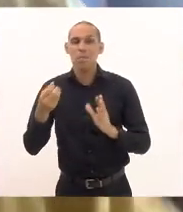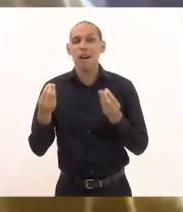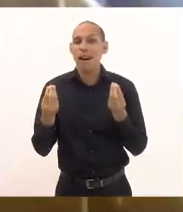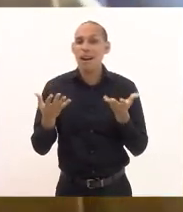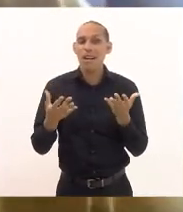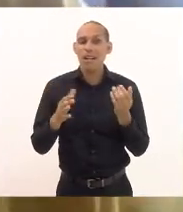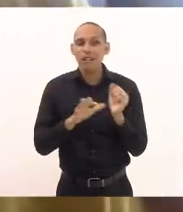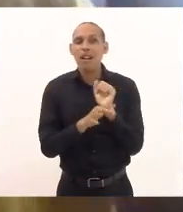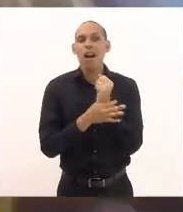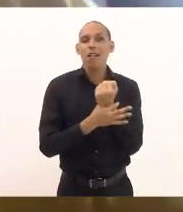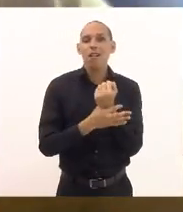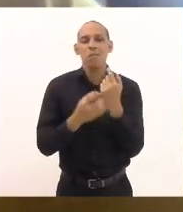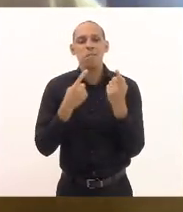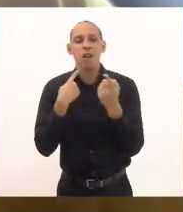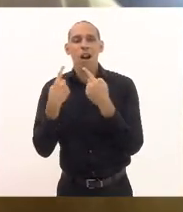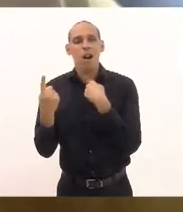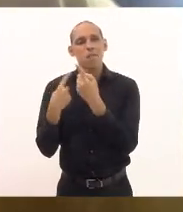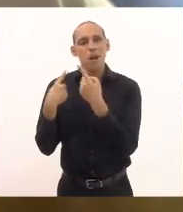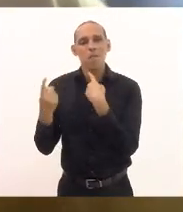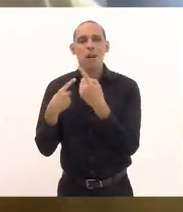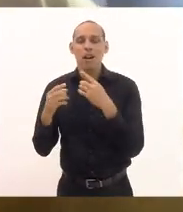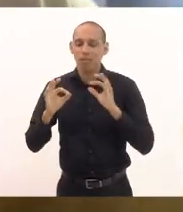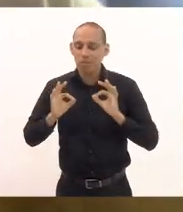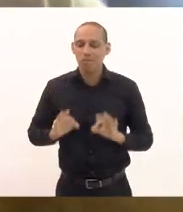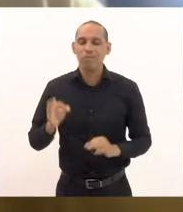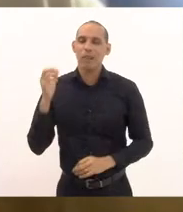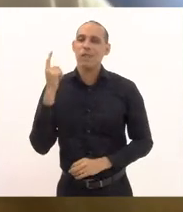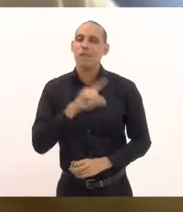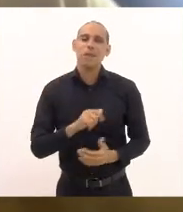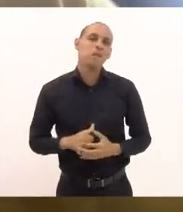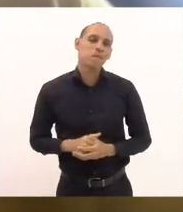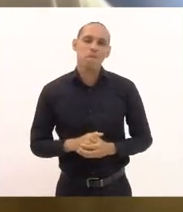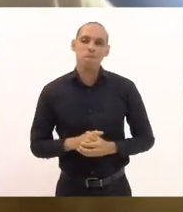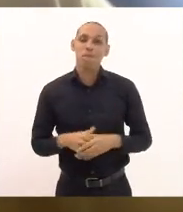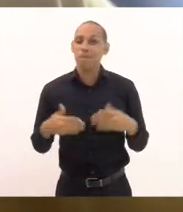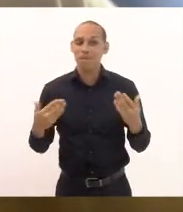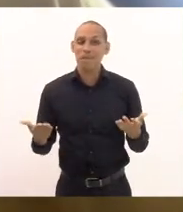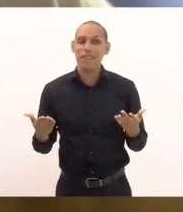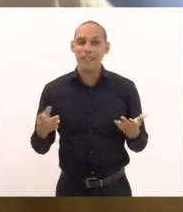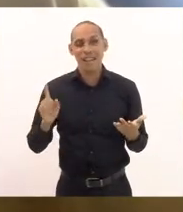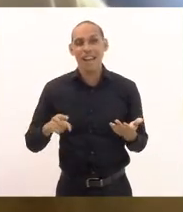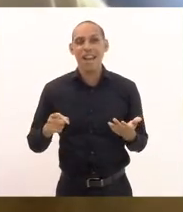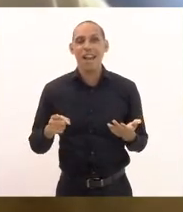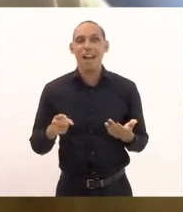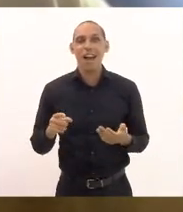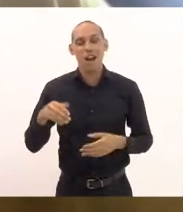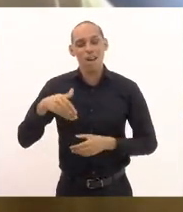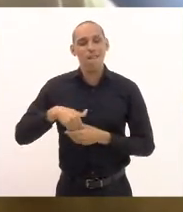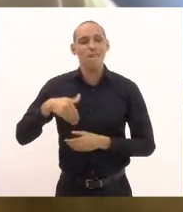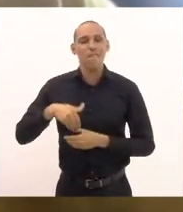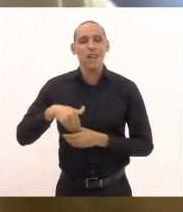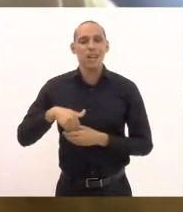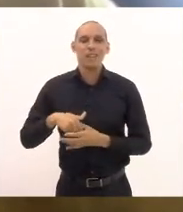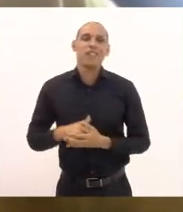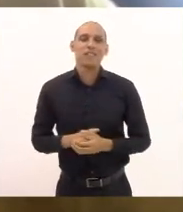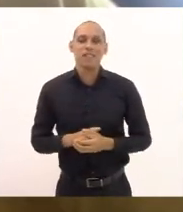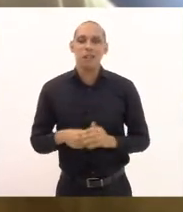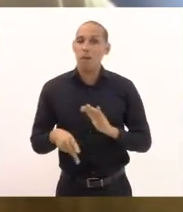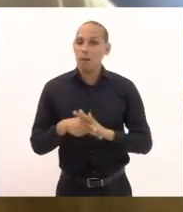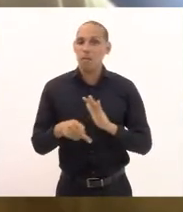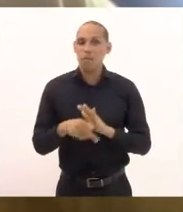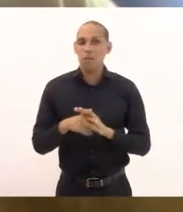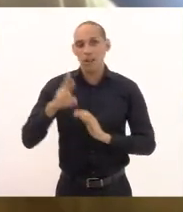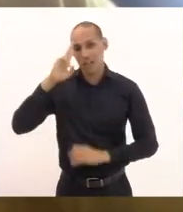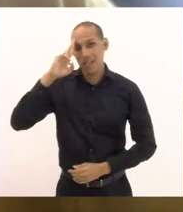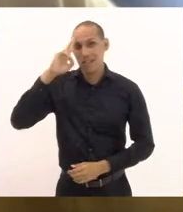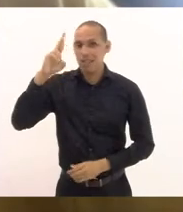garantir que o diálogo e a razão prevaleçam. Portanto, esse é o voto orientado pela liderança